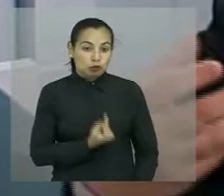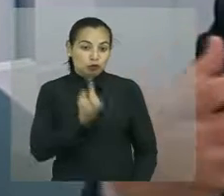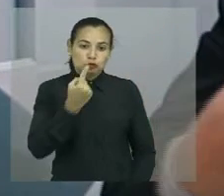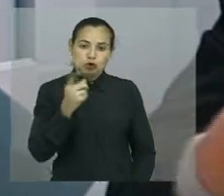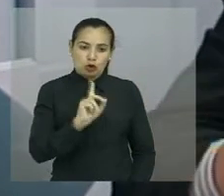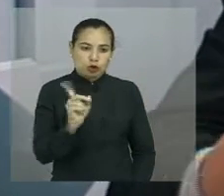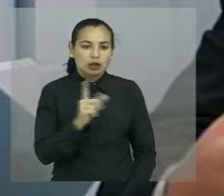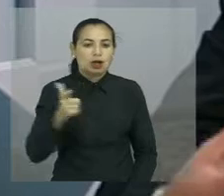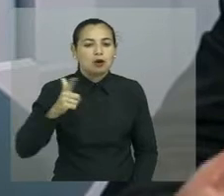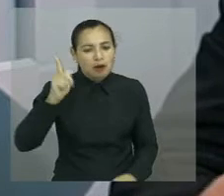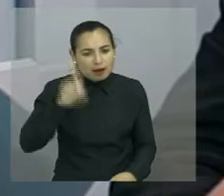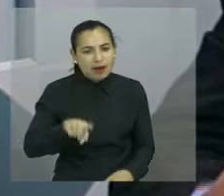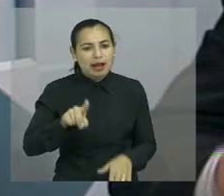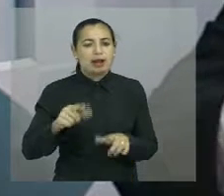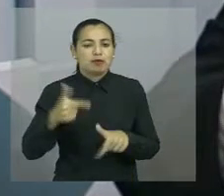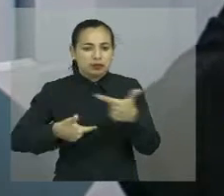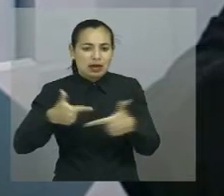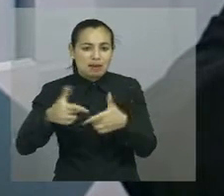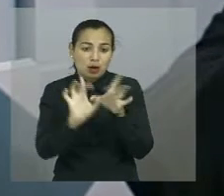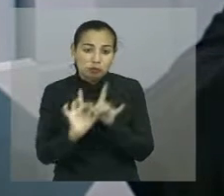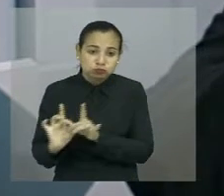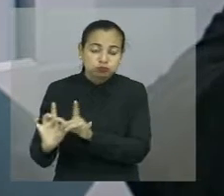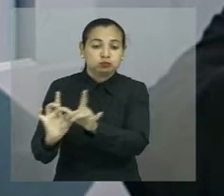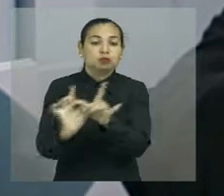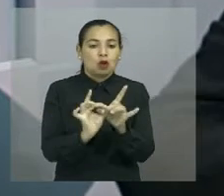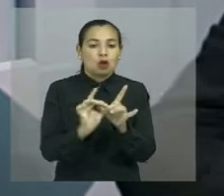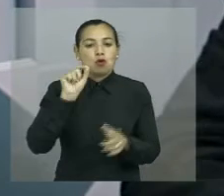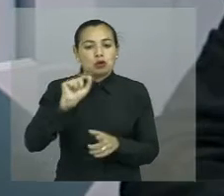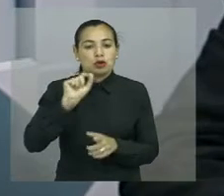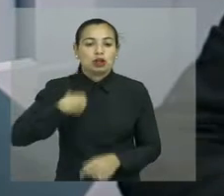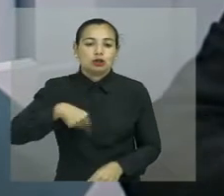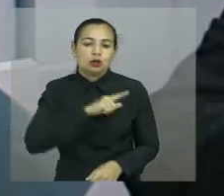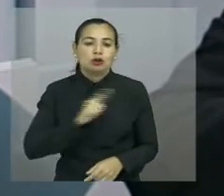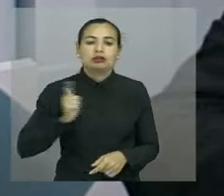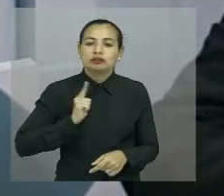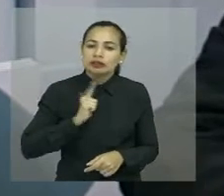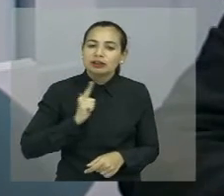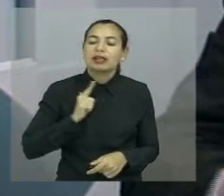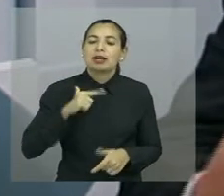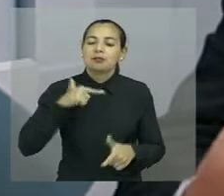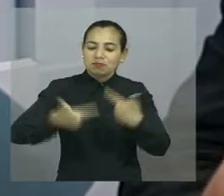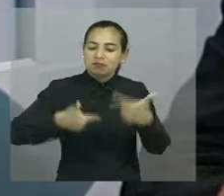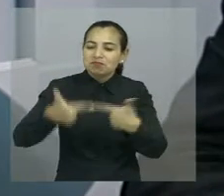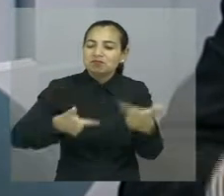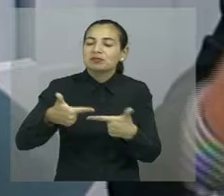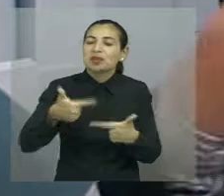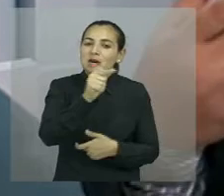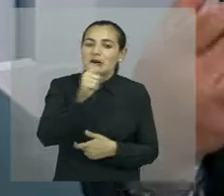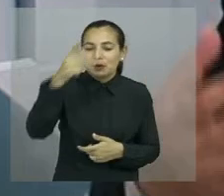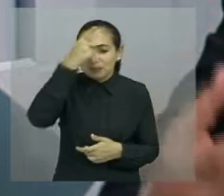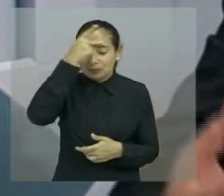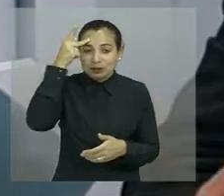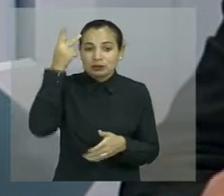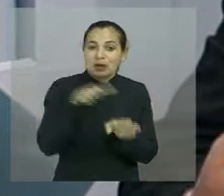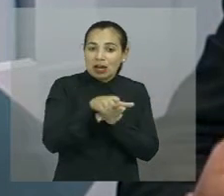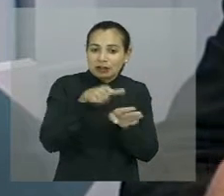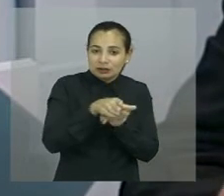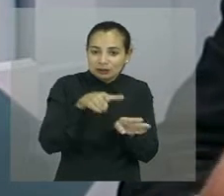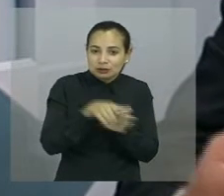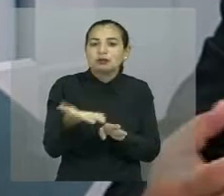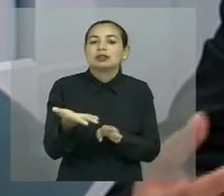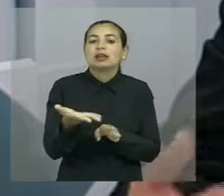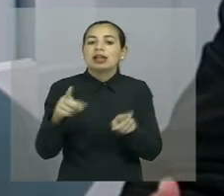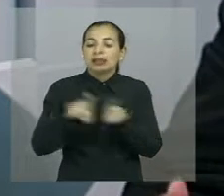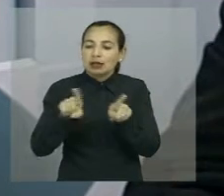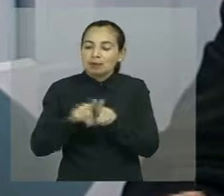é um trabalho, né, em conjunto, onde a gente conta principalmente com o pessoal que trabalha na nossa assessoria. Contamos com a ajuda